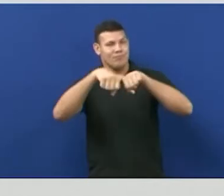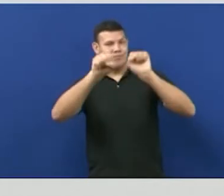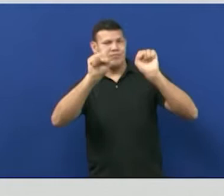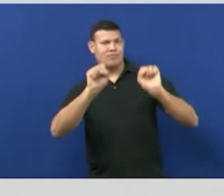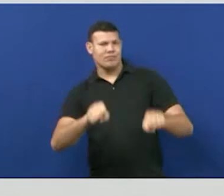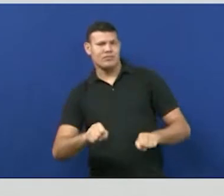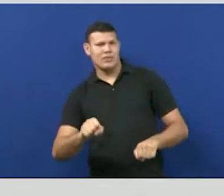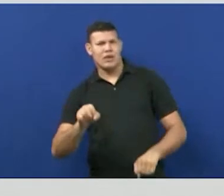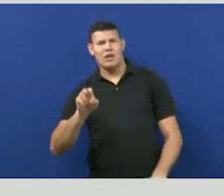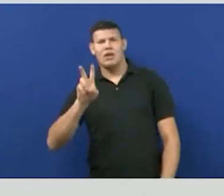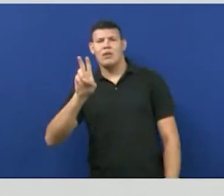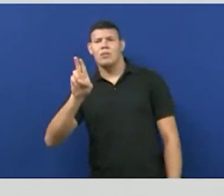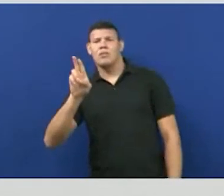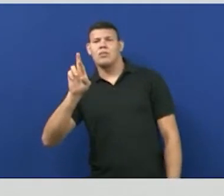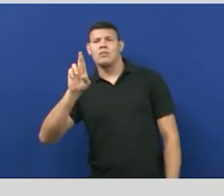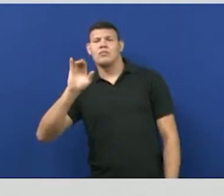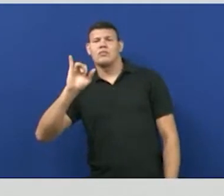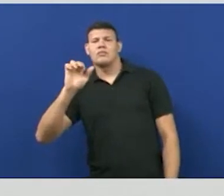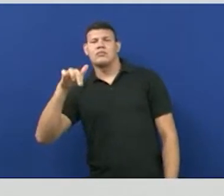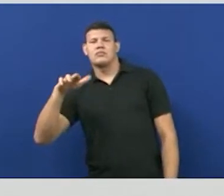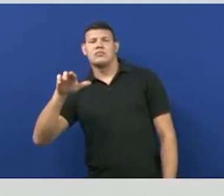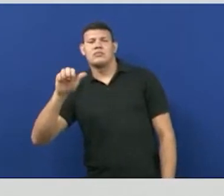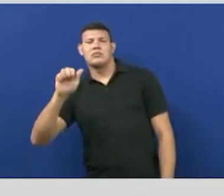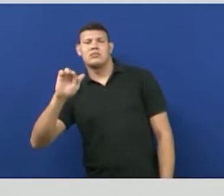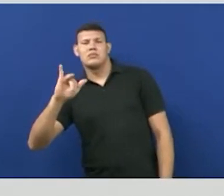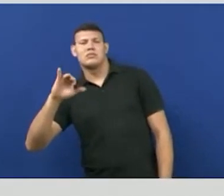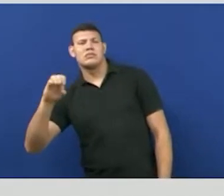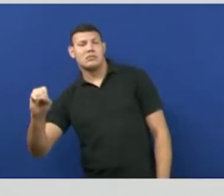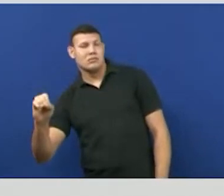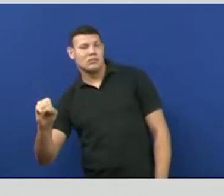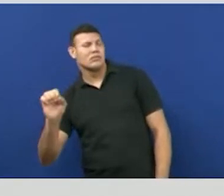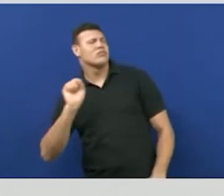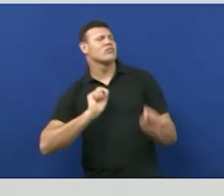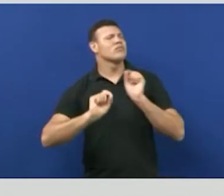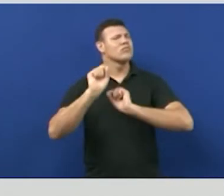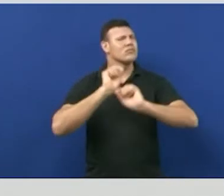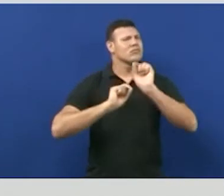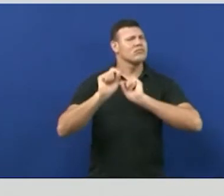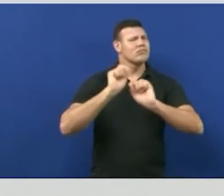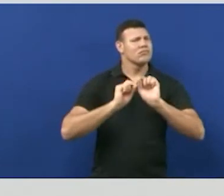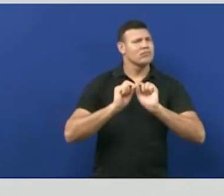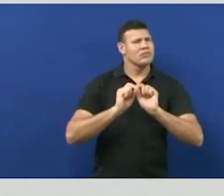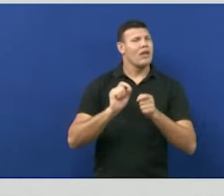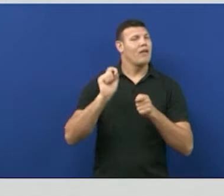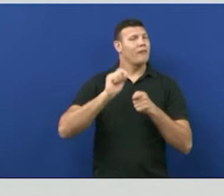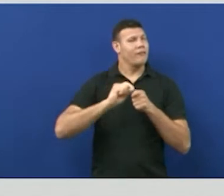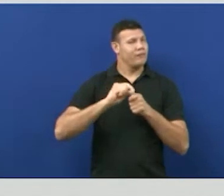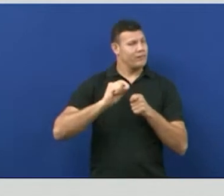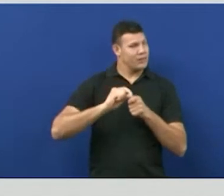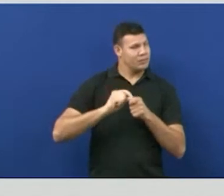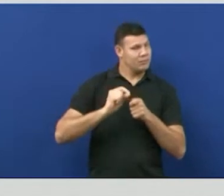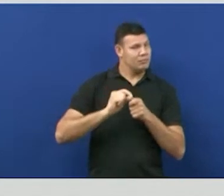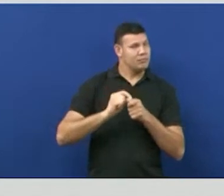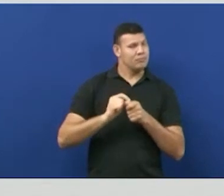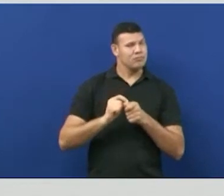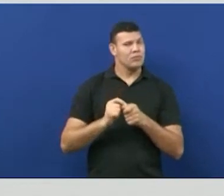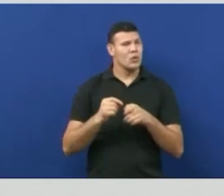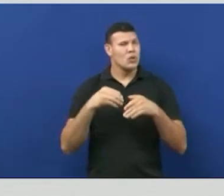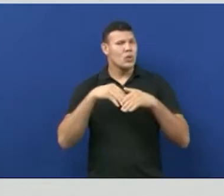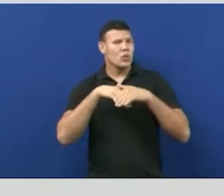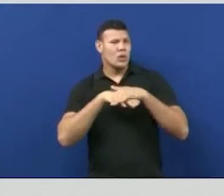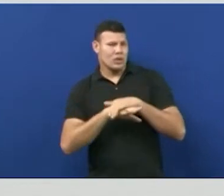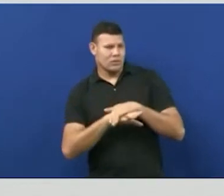sistema excretor, ele é responsável por produzir, armazenar e eliminar a urina.